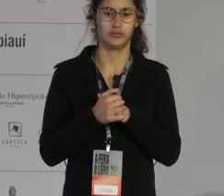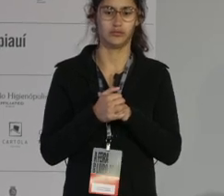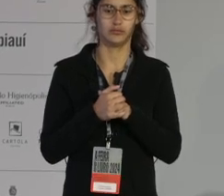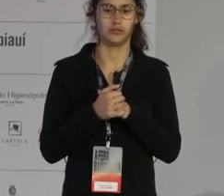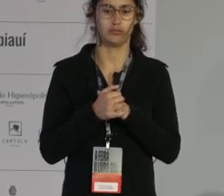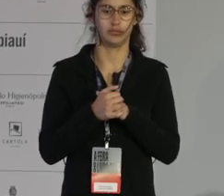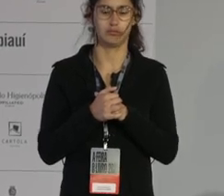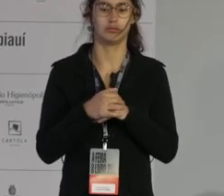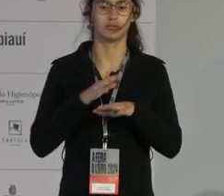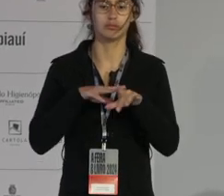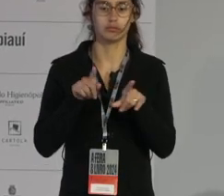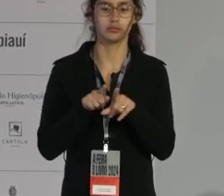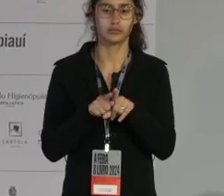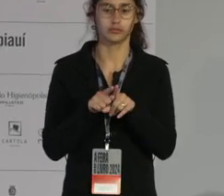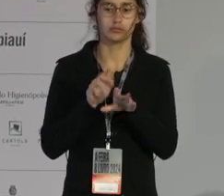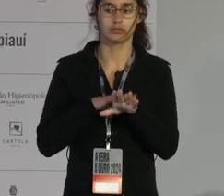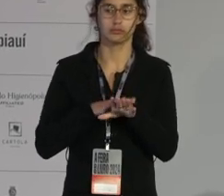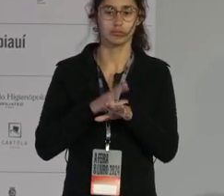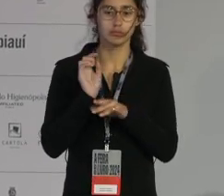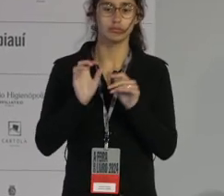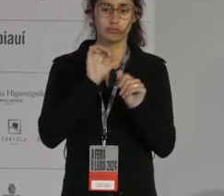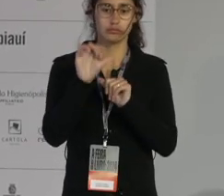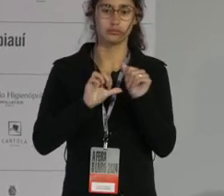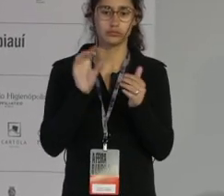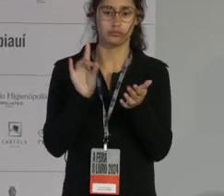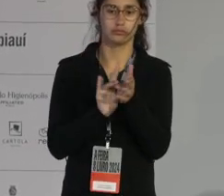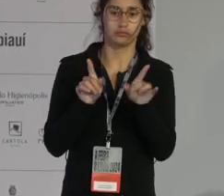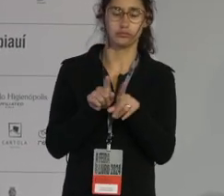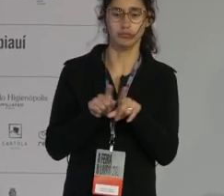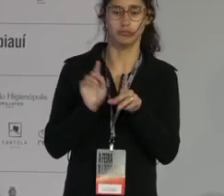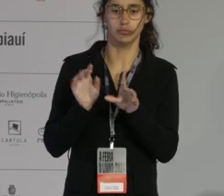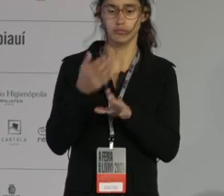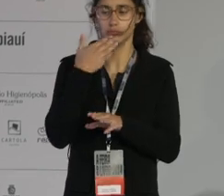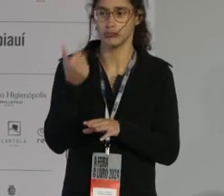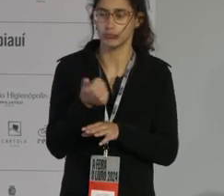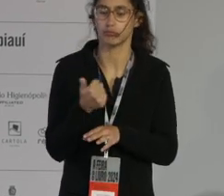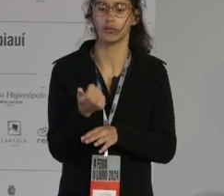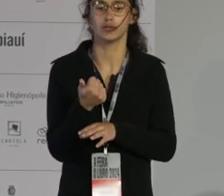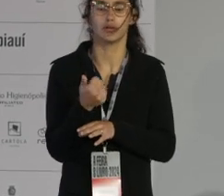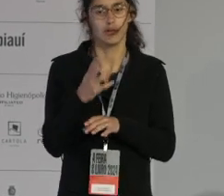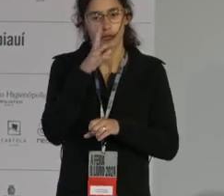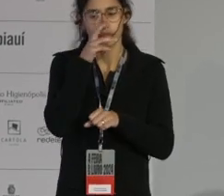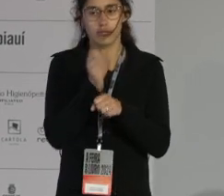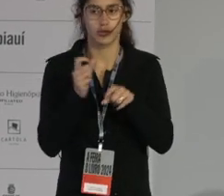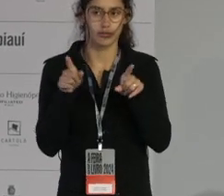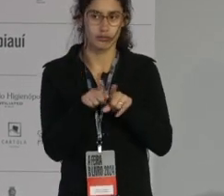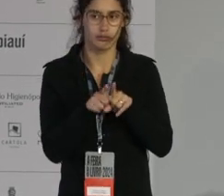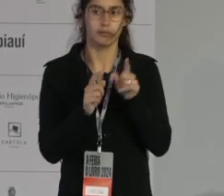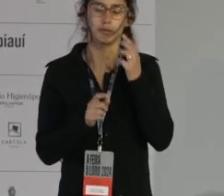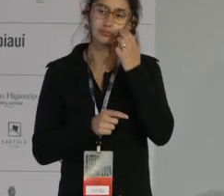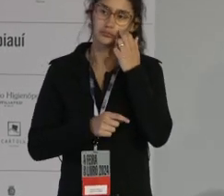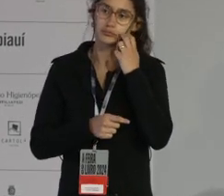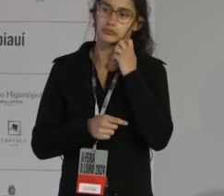várias modificações que só tornaram realmente o livro mais afiado e mais potente. Assim.